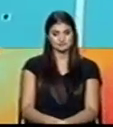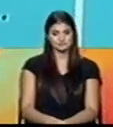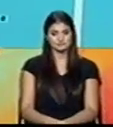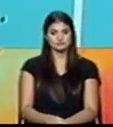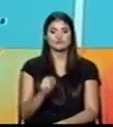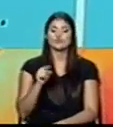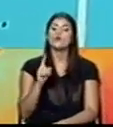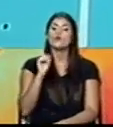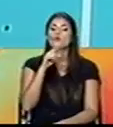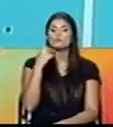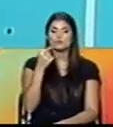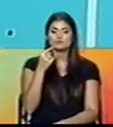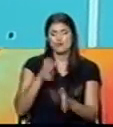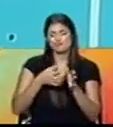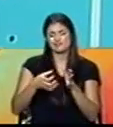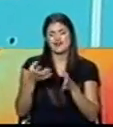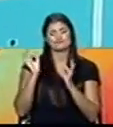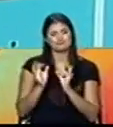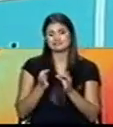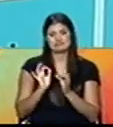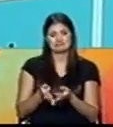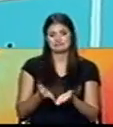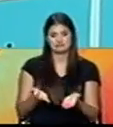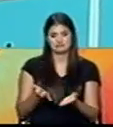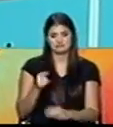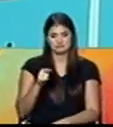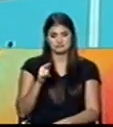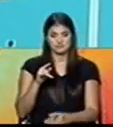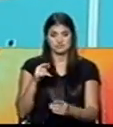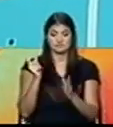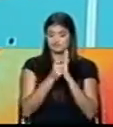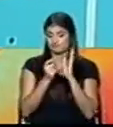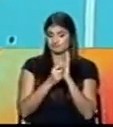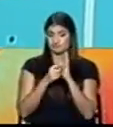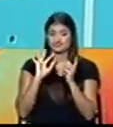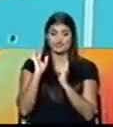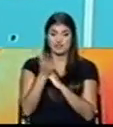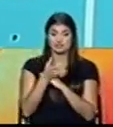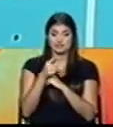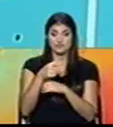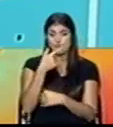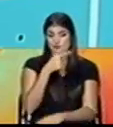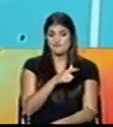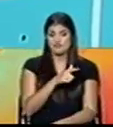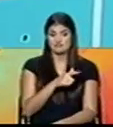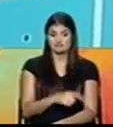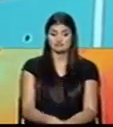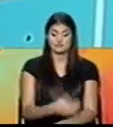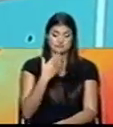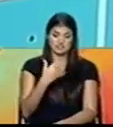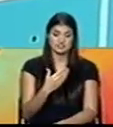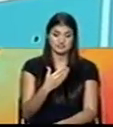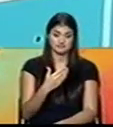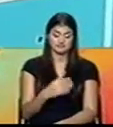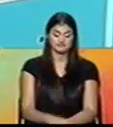de ser complicados para serem bolos. Os bolos e as restantes receitas em geral. Já pedi um cafezinho? Ah, pronto, então está bem, claro. Sabes, para cortar o doce.